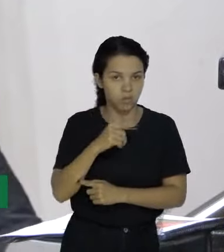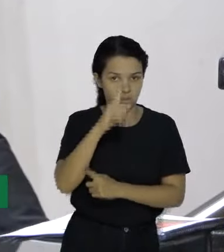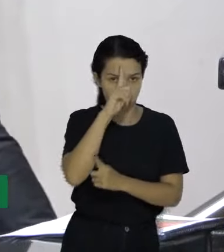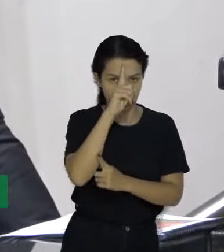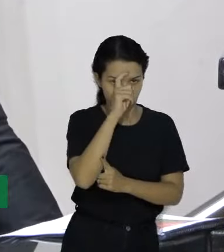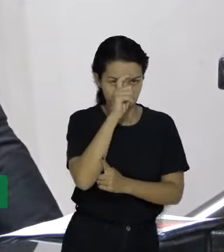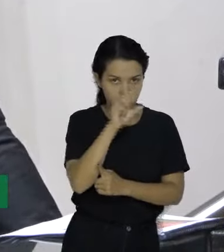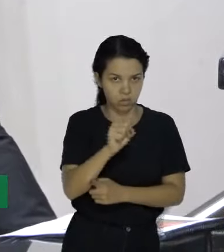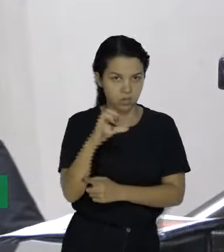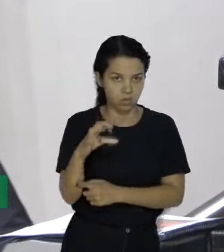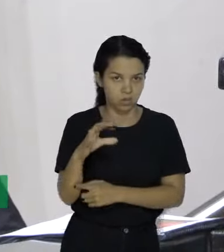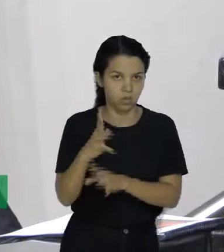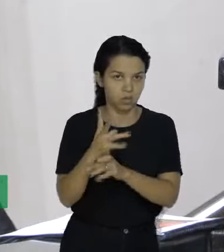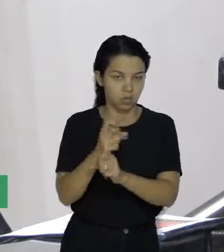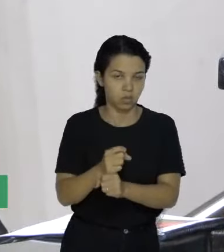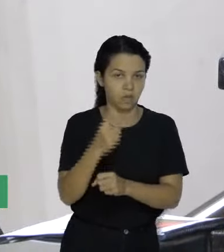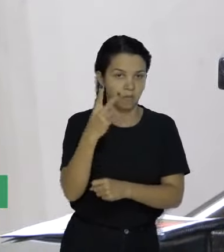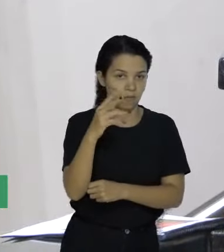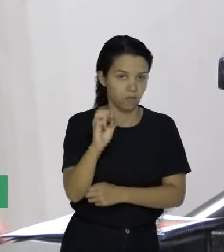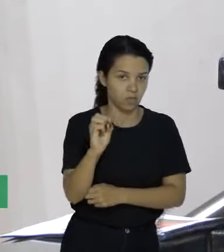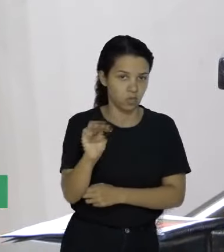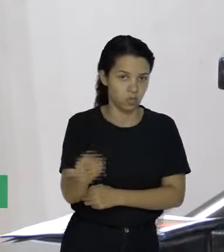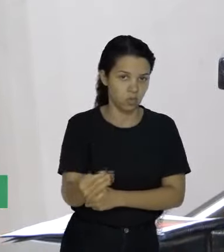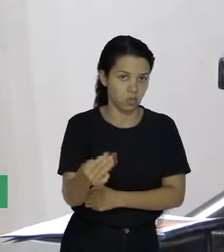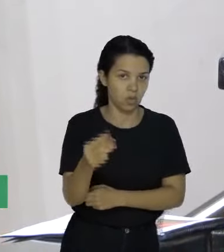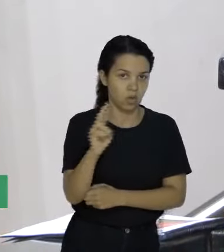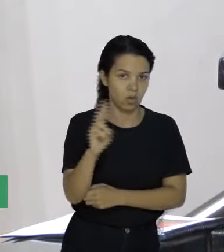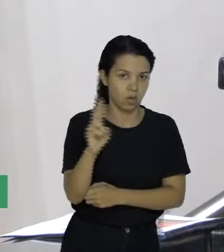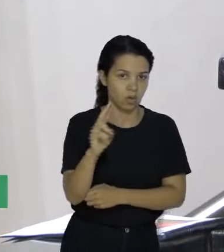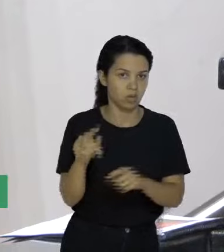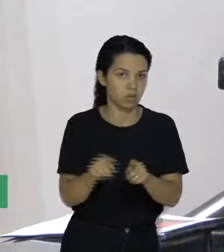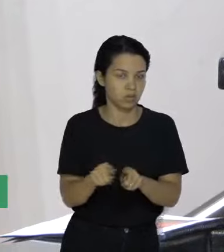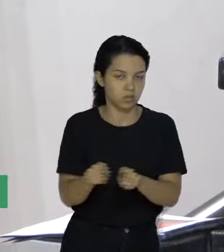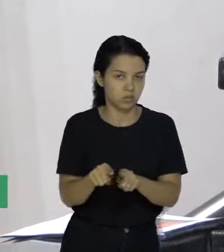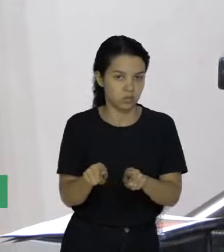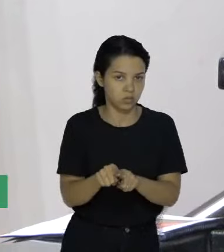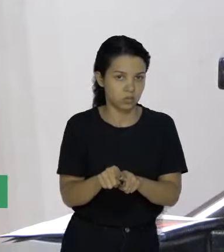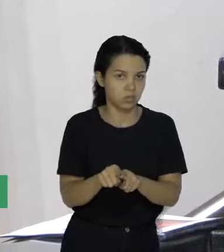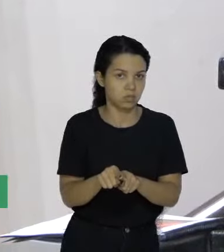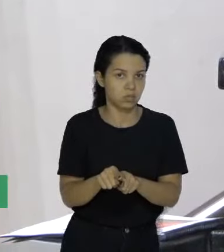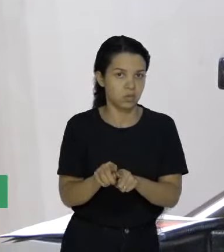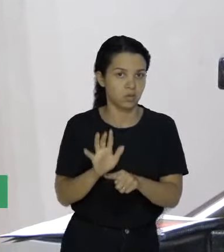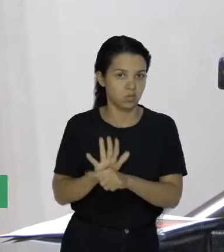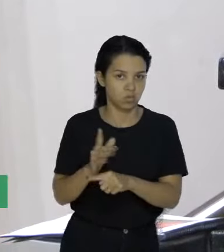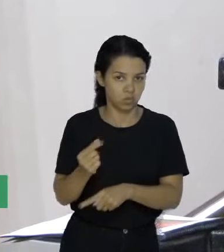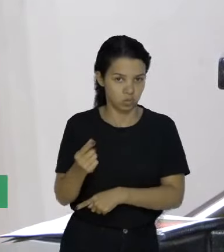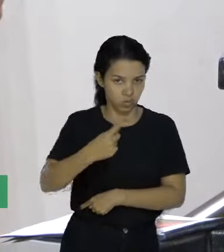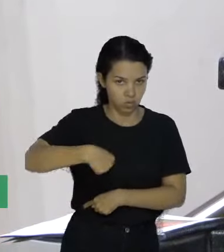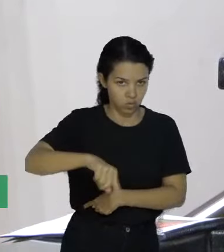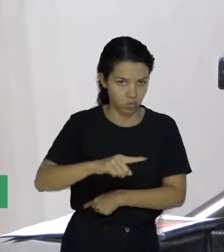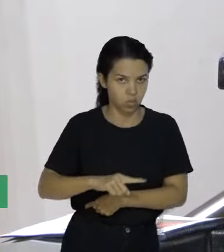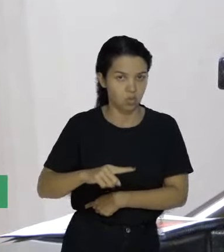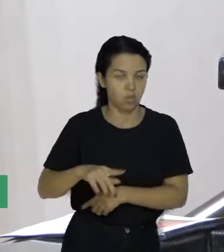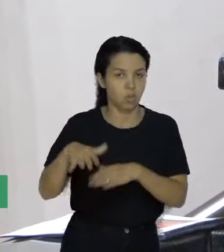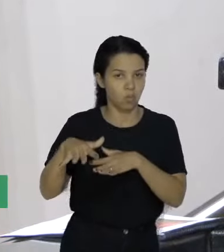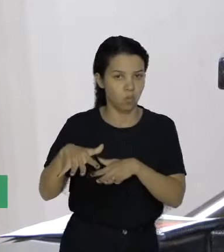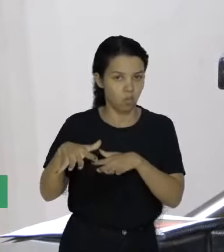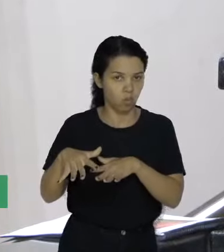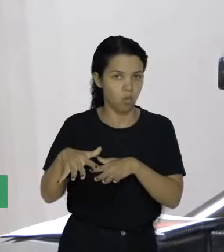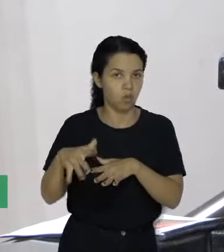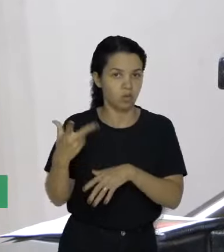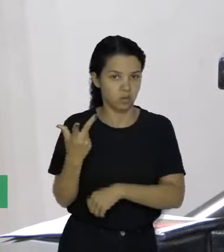milhões de reais Nós auxiliamos também com recursos próprios mutirão da cirurgias eletivas do Estado 6 milhões de